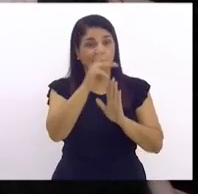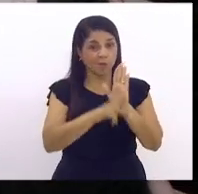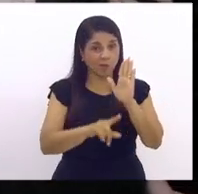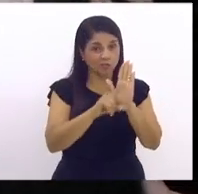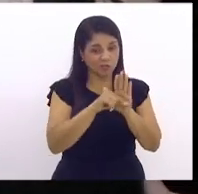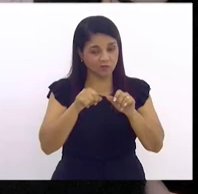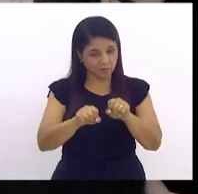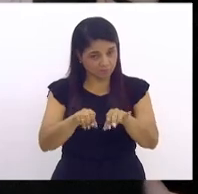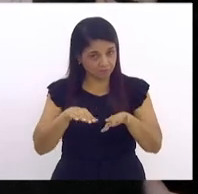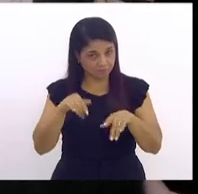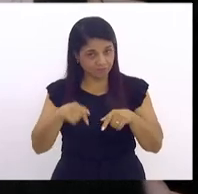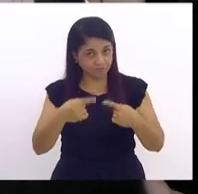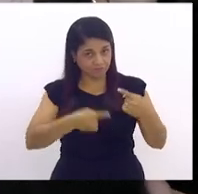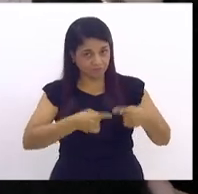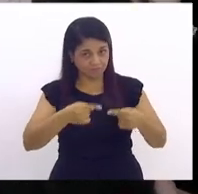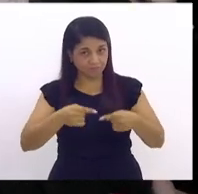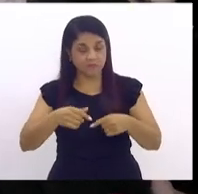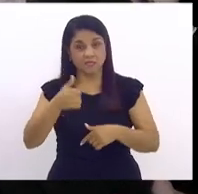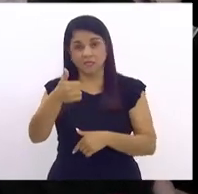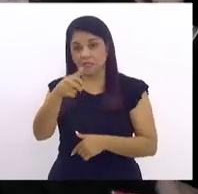tramitando na casa, que é o